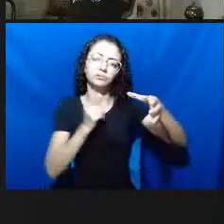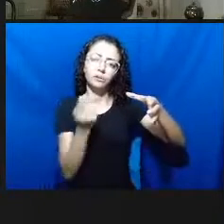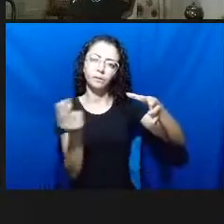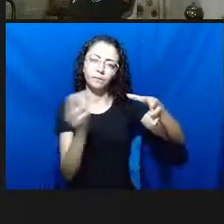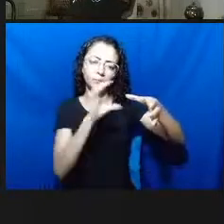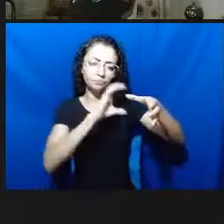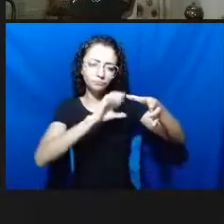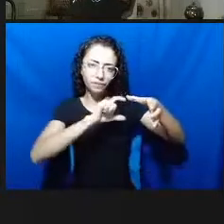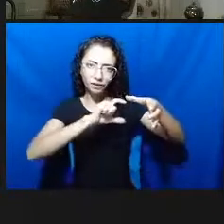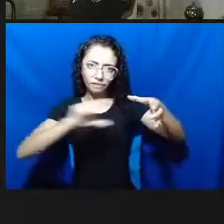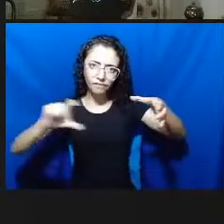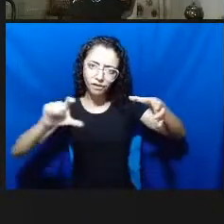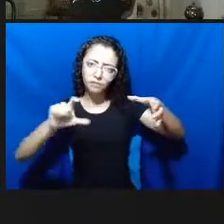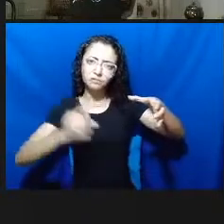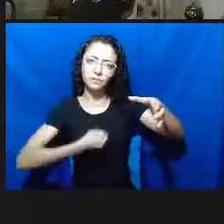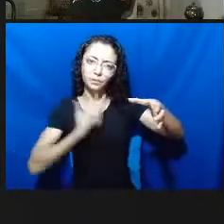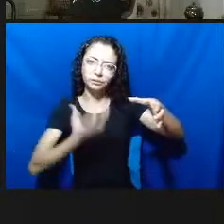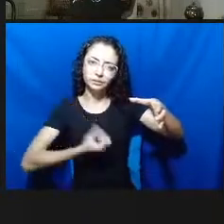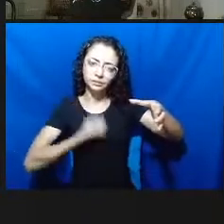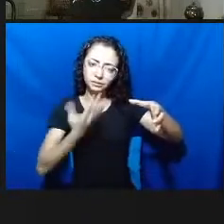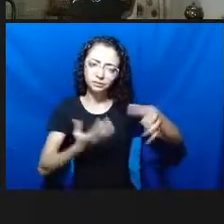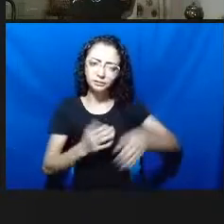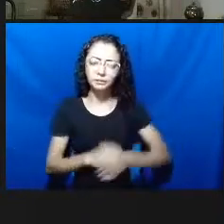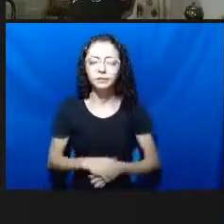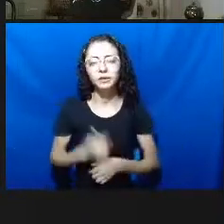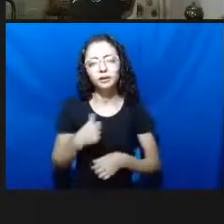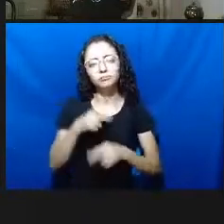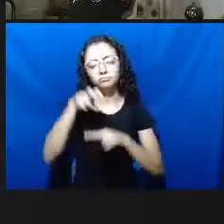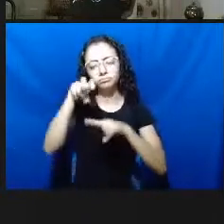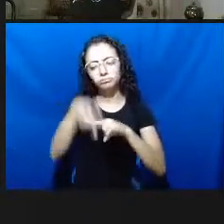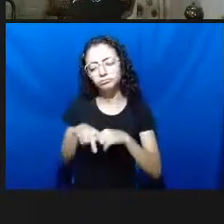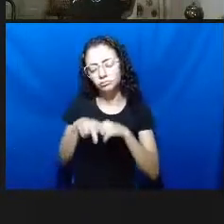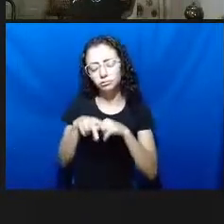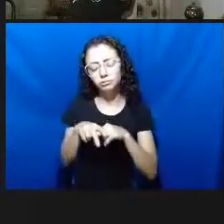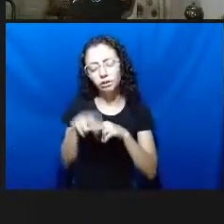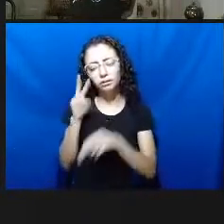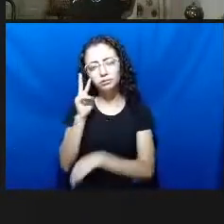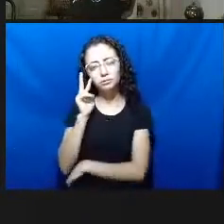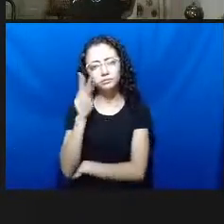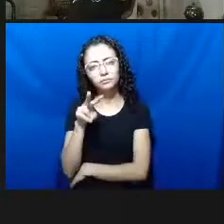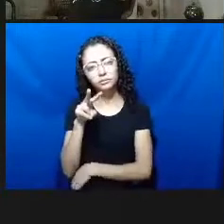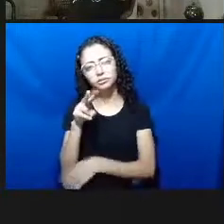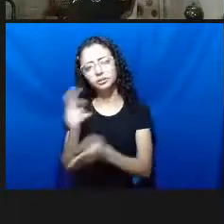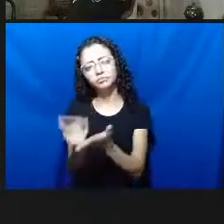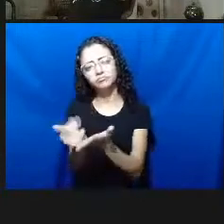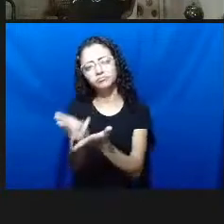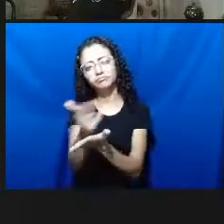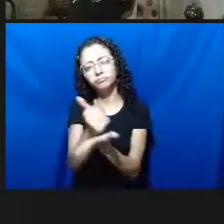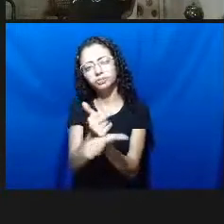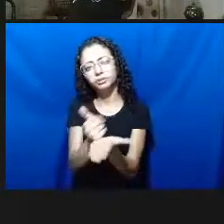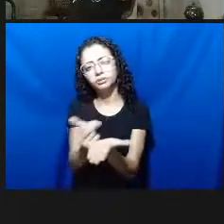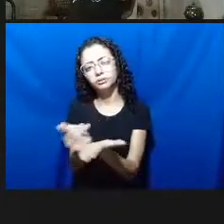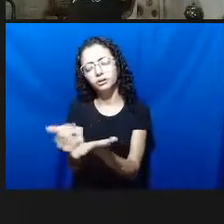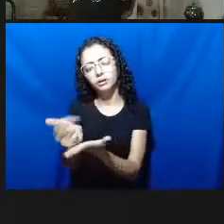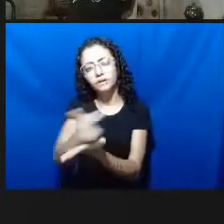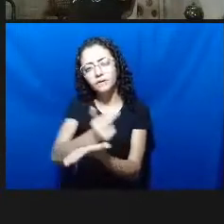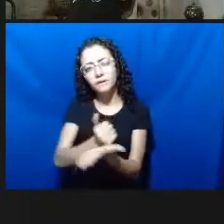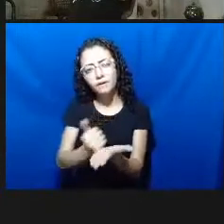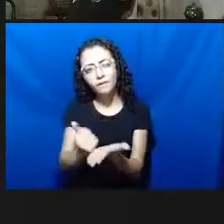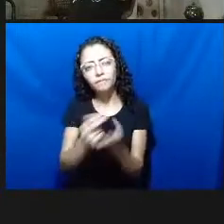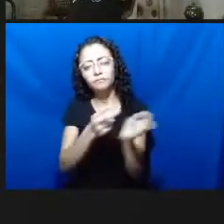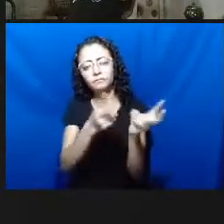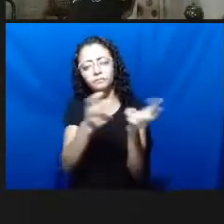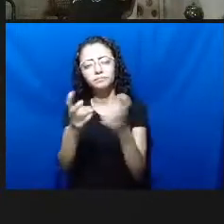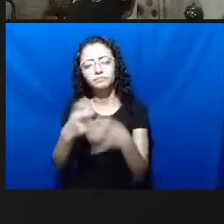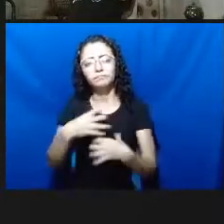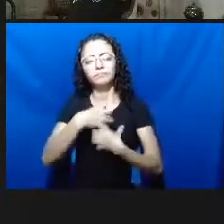dormideira e desenhava para me impregnar desse espaço e ao mesmo tempo sentir a poesia nesse